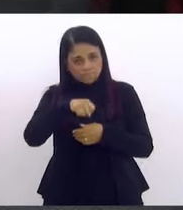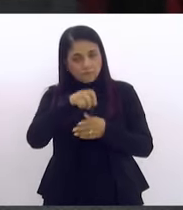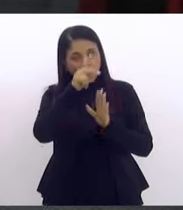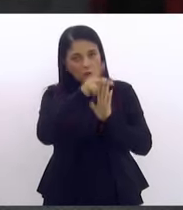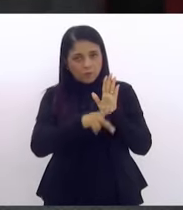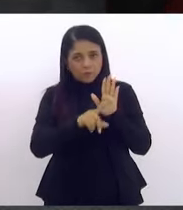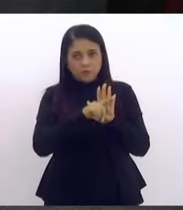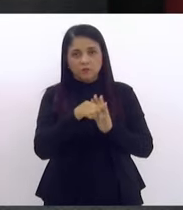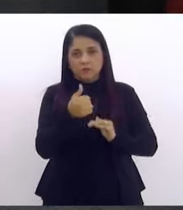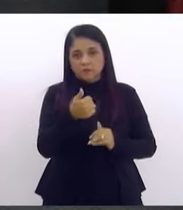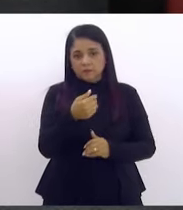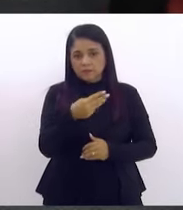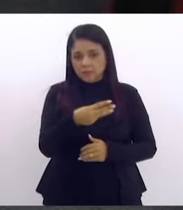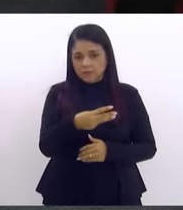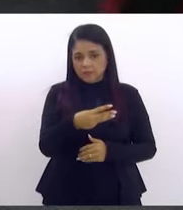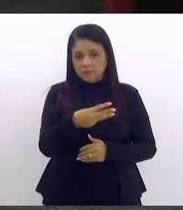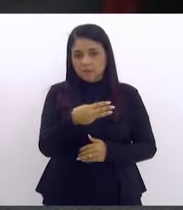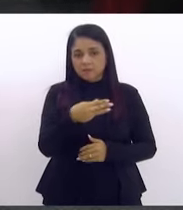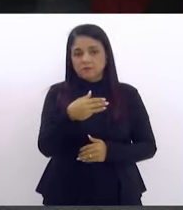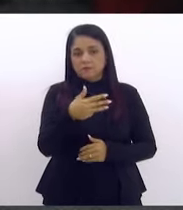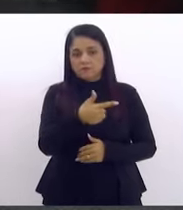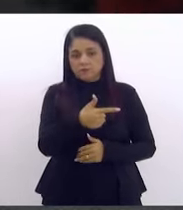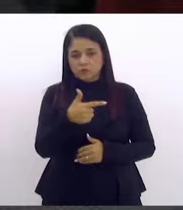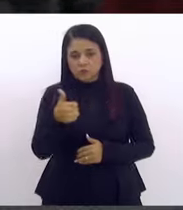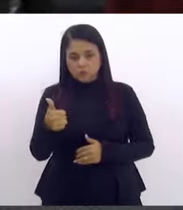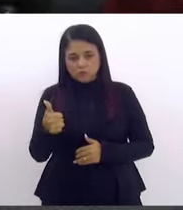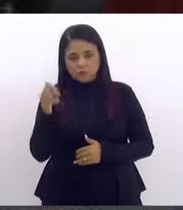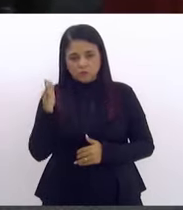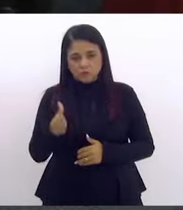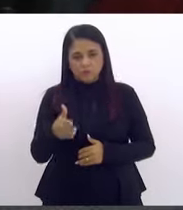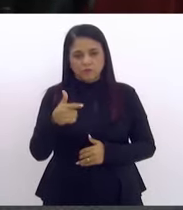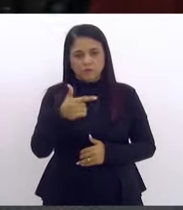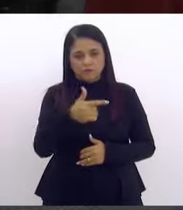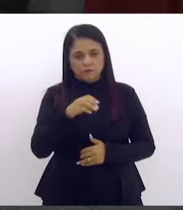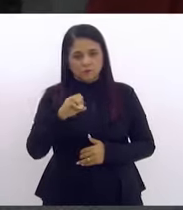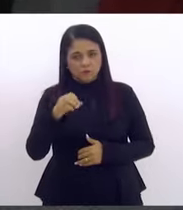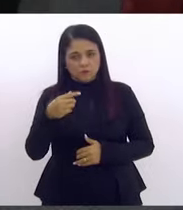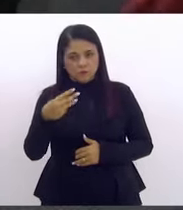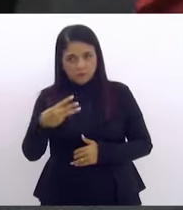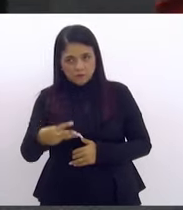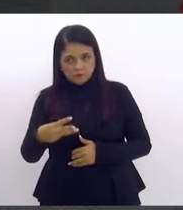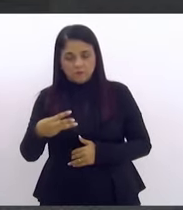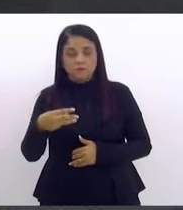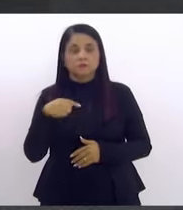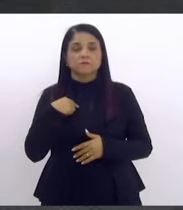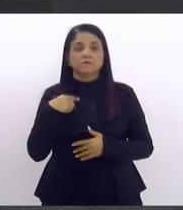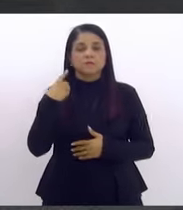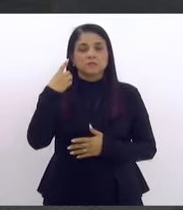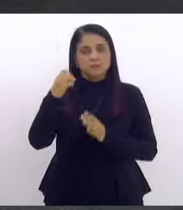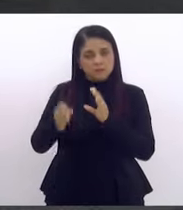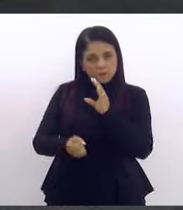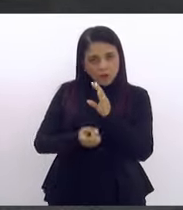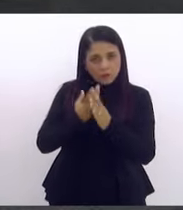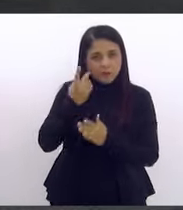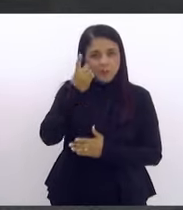projeto 1321 de 23, de autoria da deputada Dani